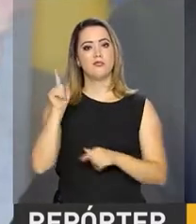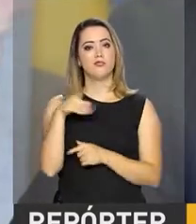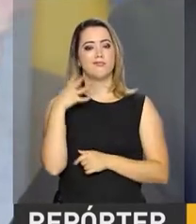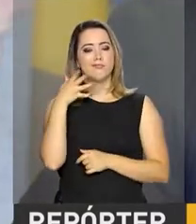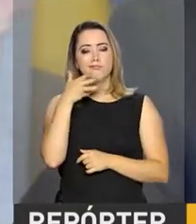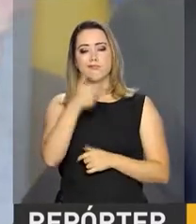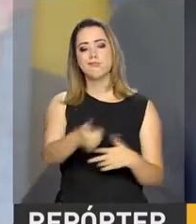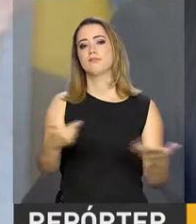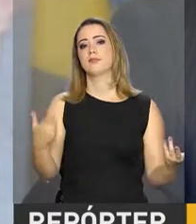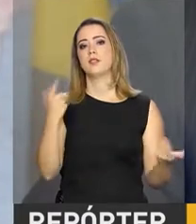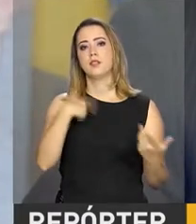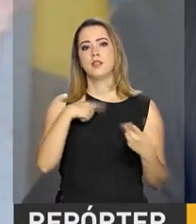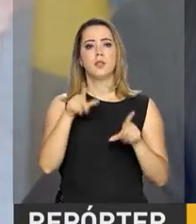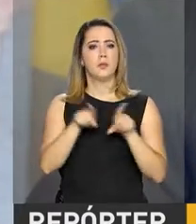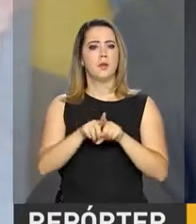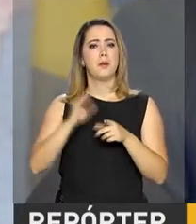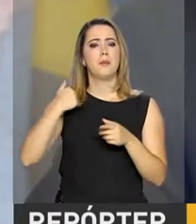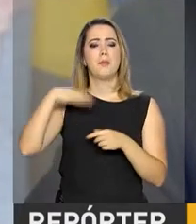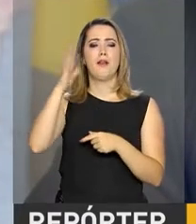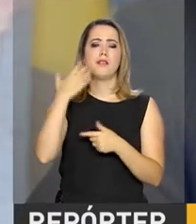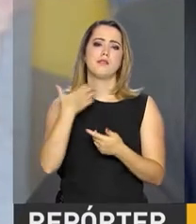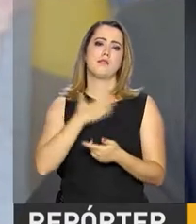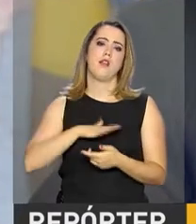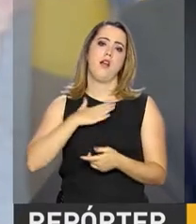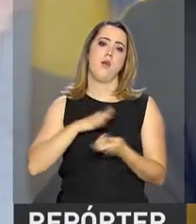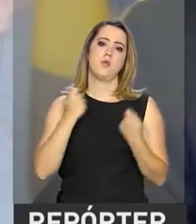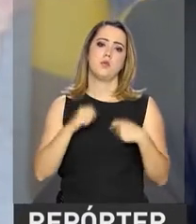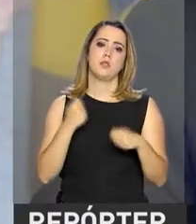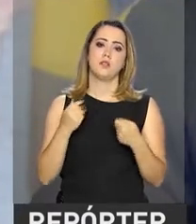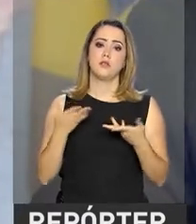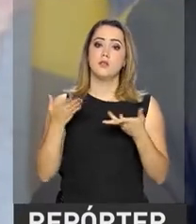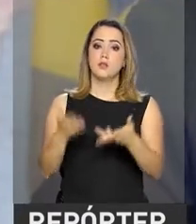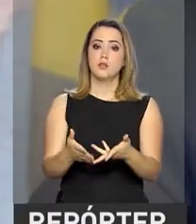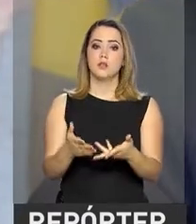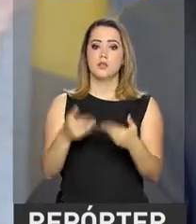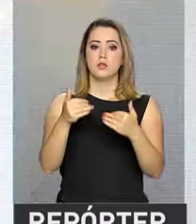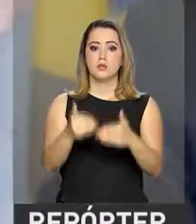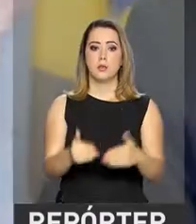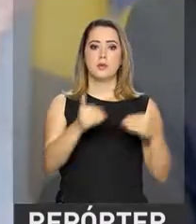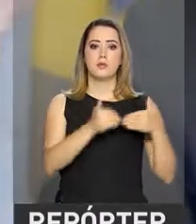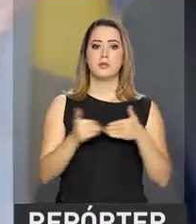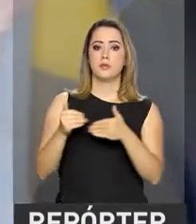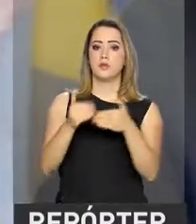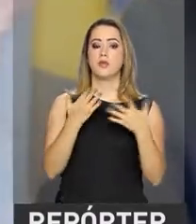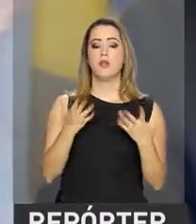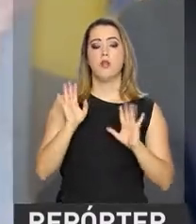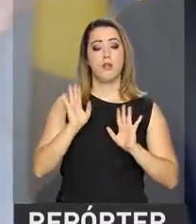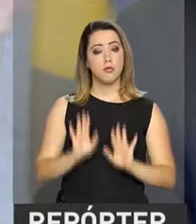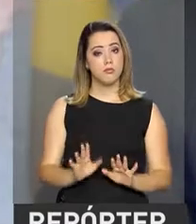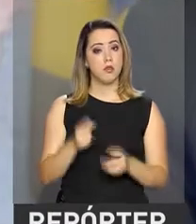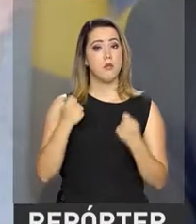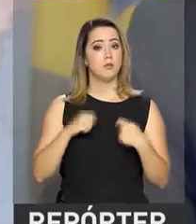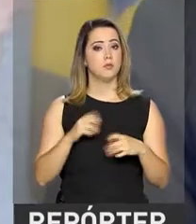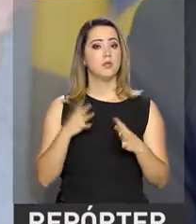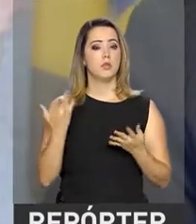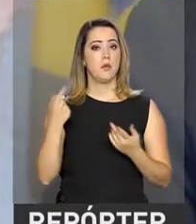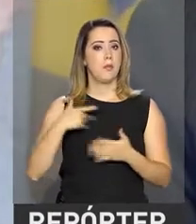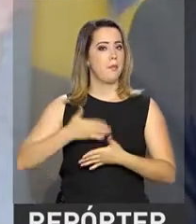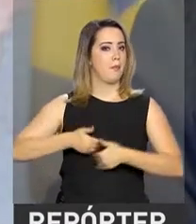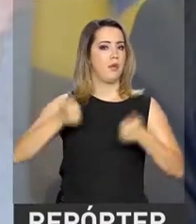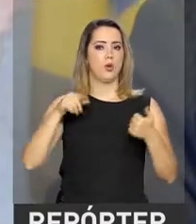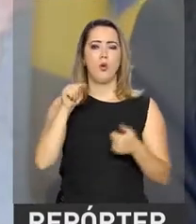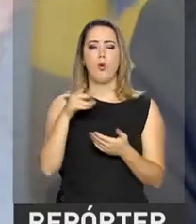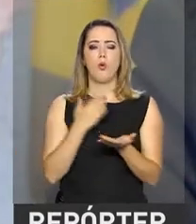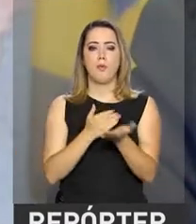estressa substancialmente a nossa necessidade de uma demanda presencial mas o nosso maior gol vai ser em